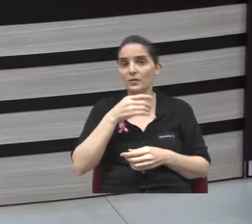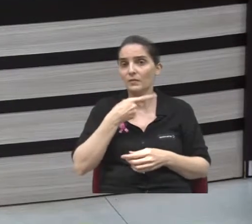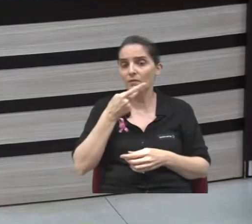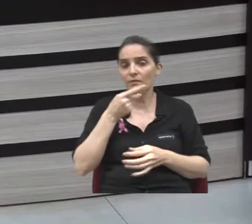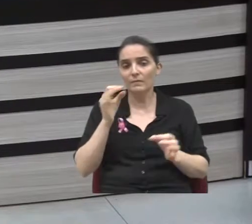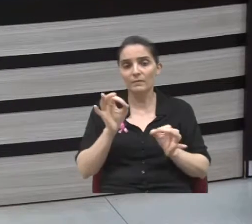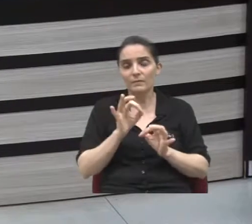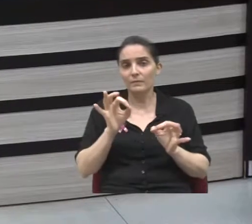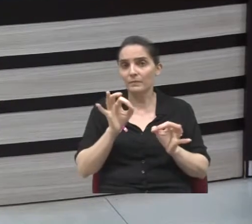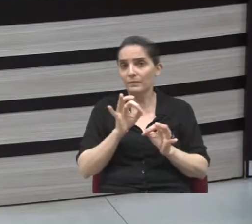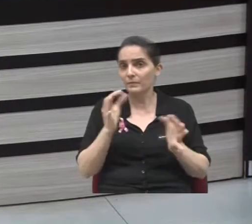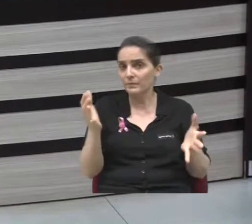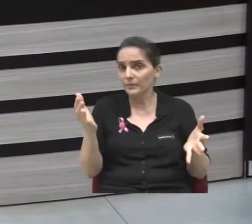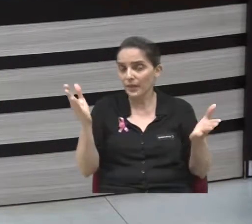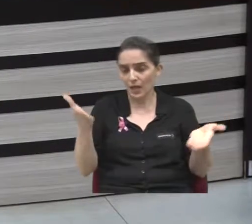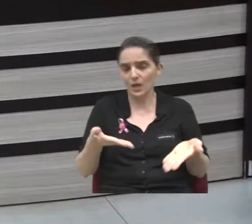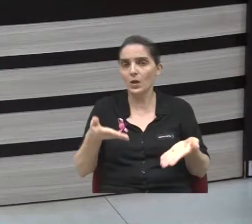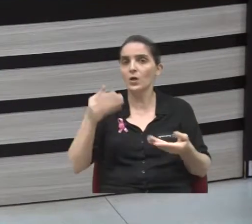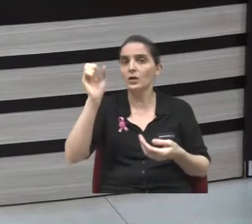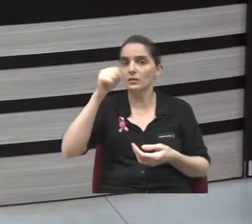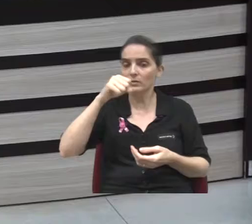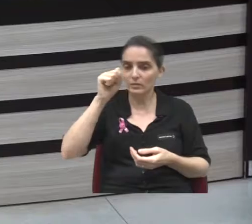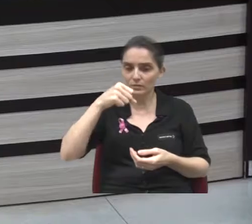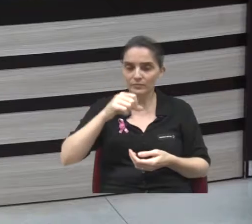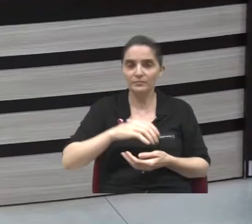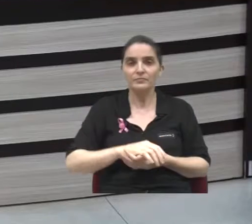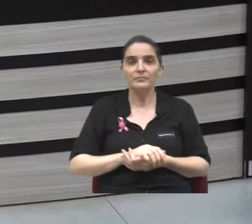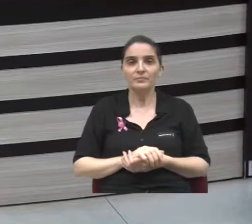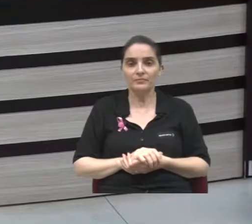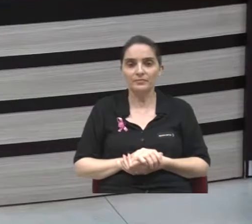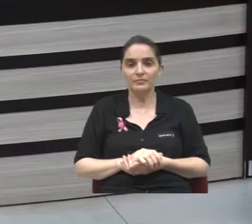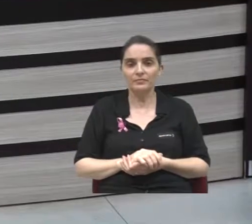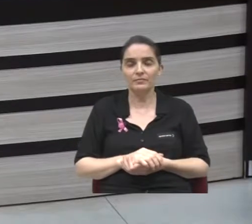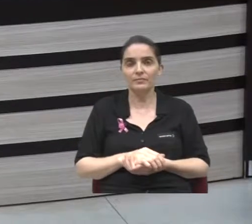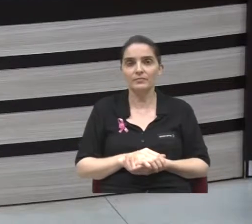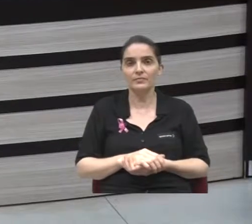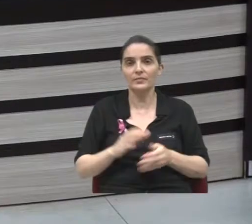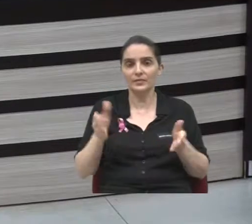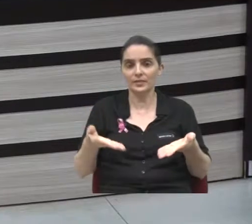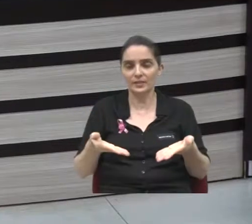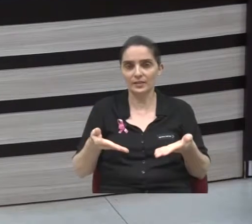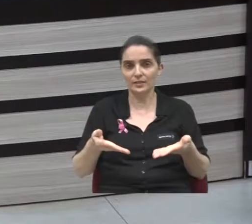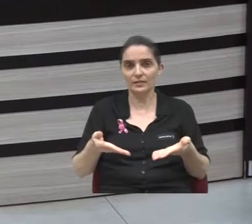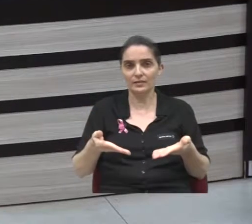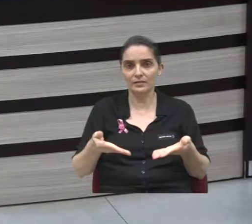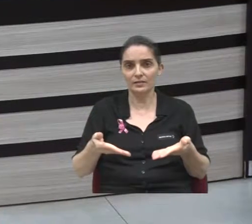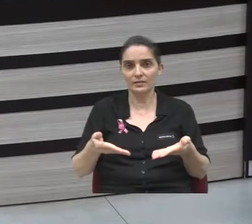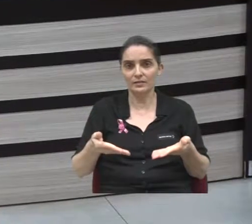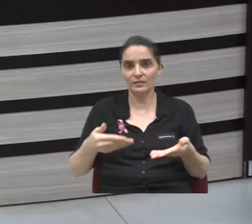acho que agora sim, nesse governo está sendo propagado, até que enfim, estamos